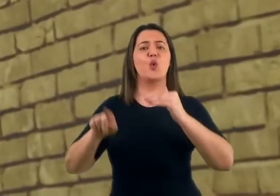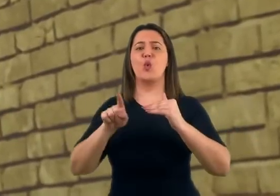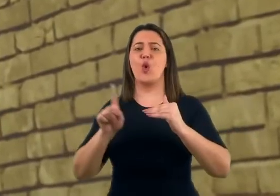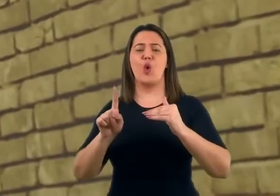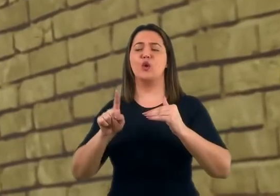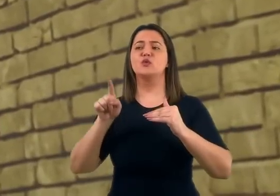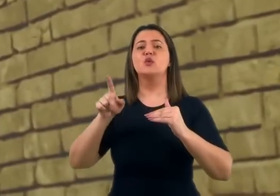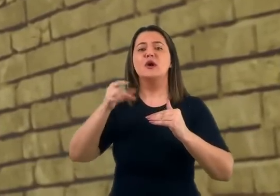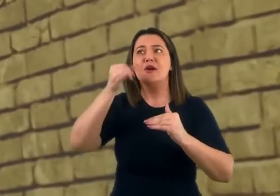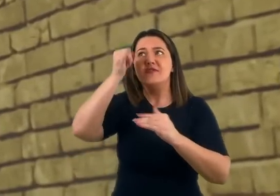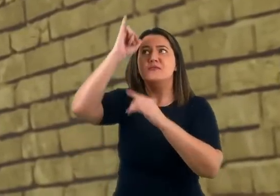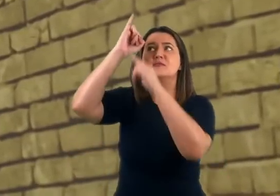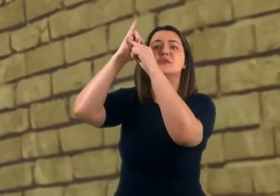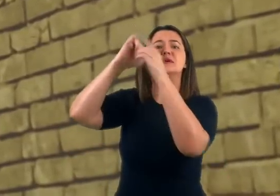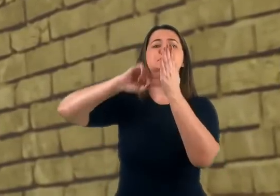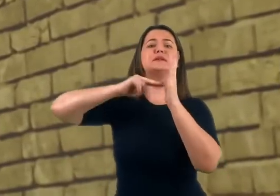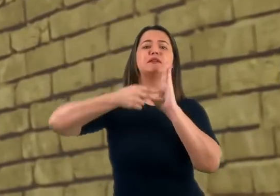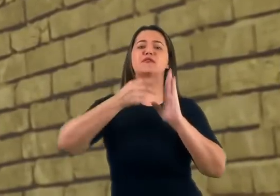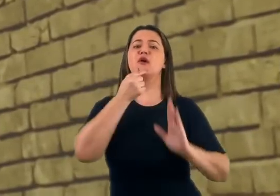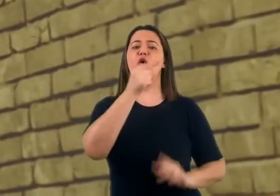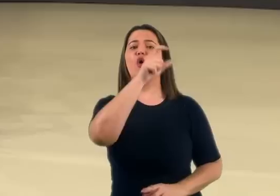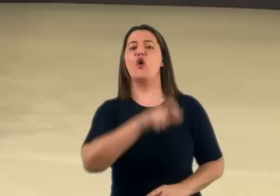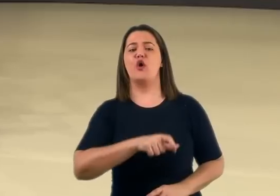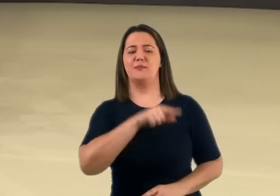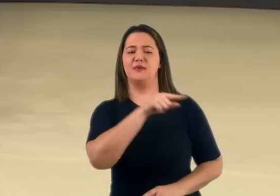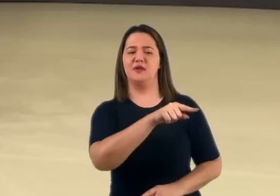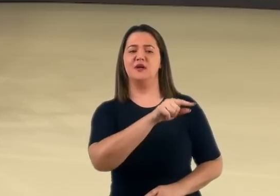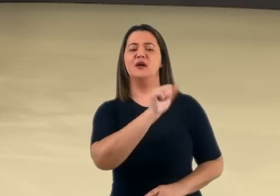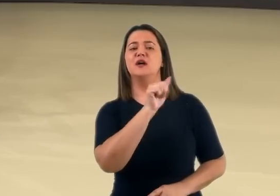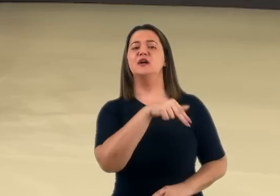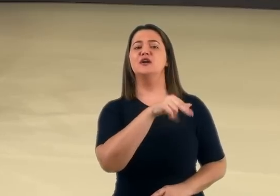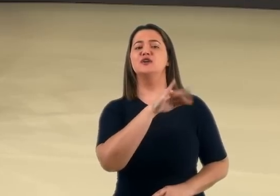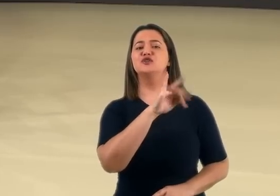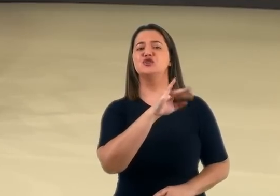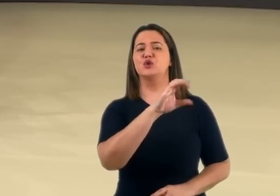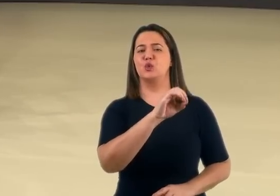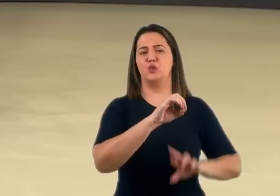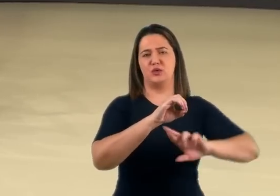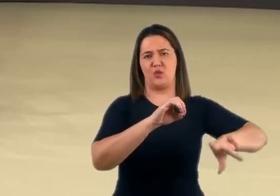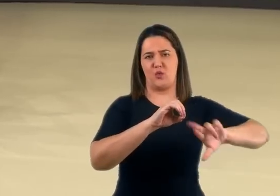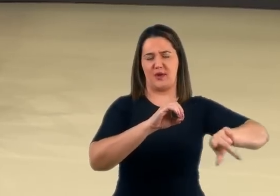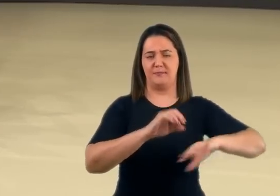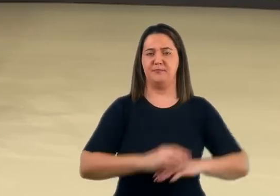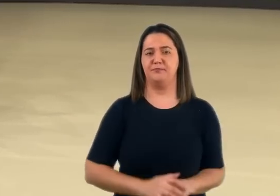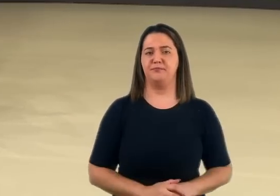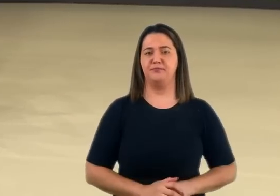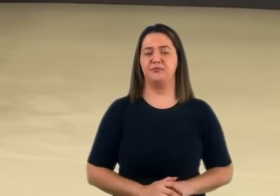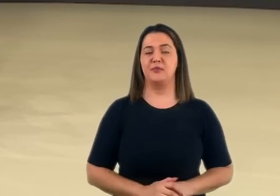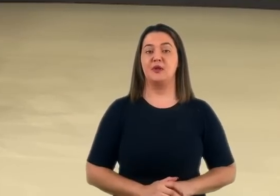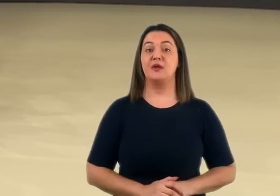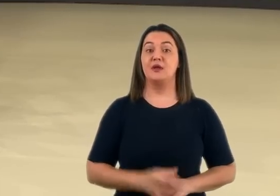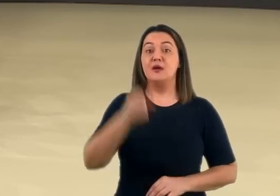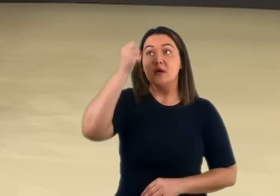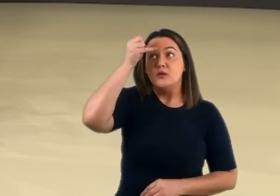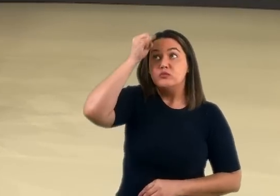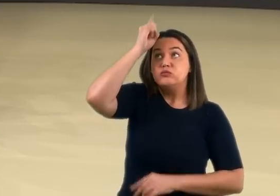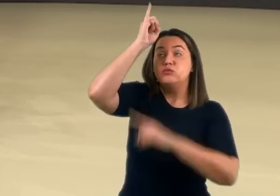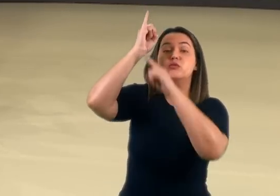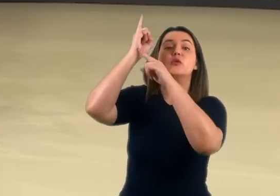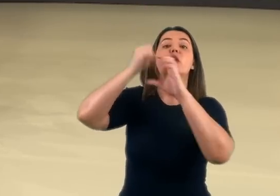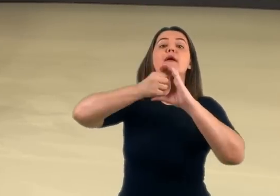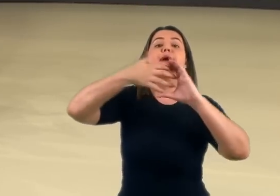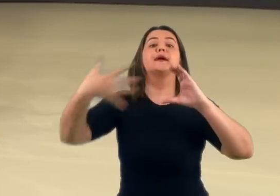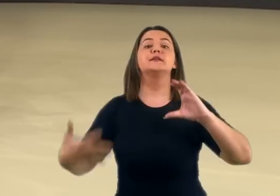da minha não concordância. Então, para começar, vamos falar que este poder do